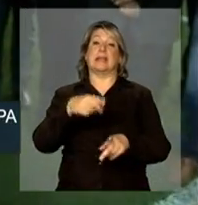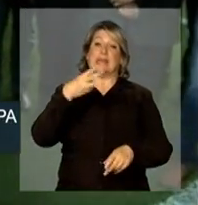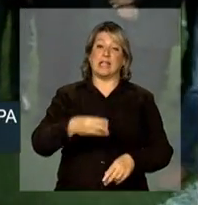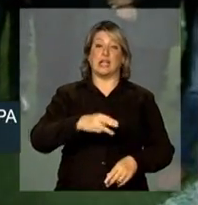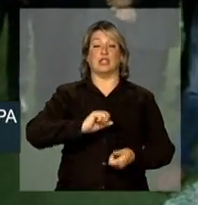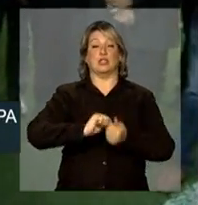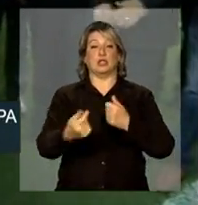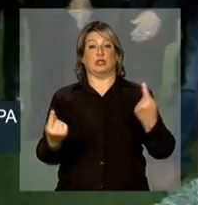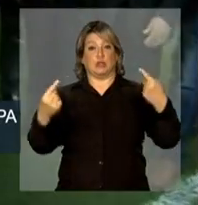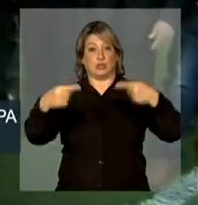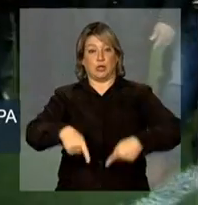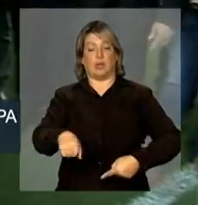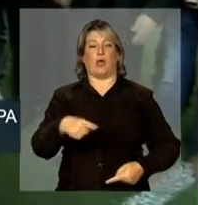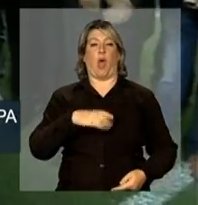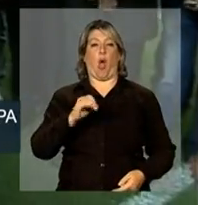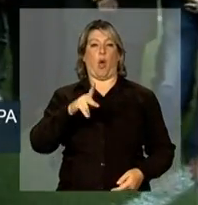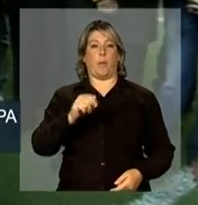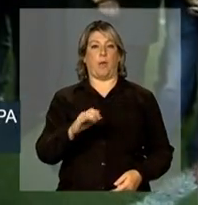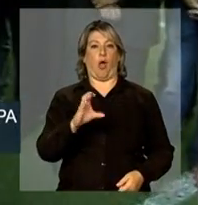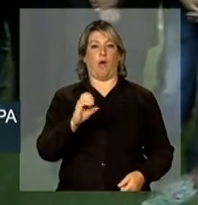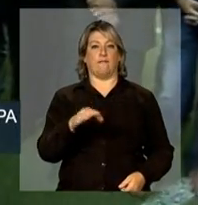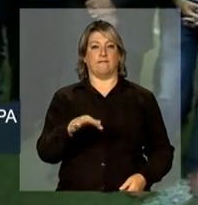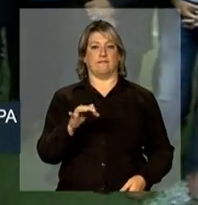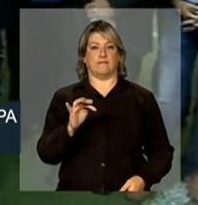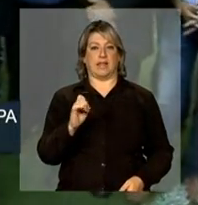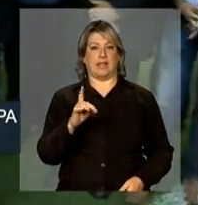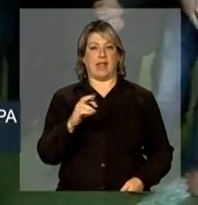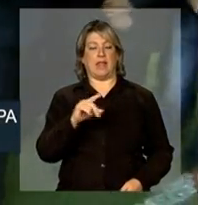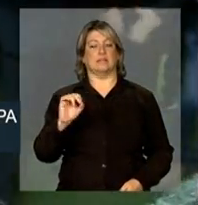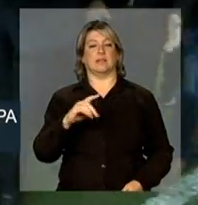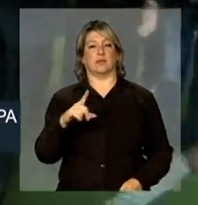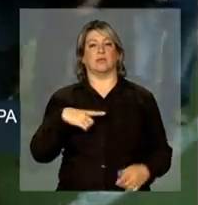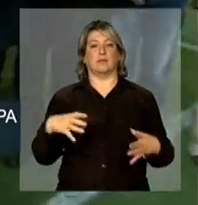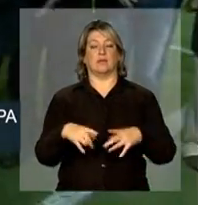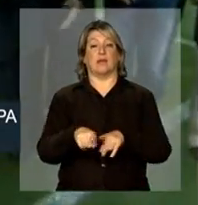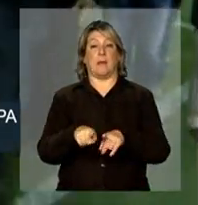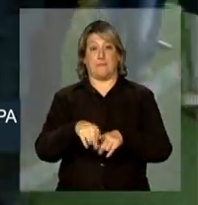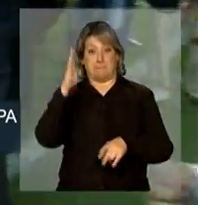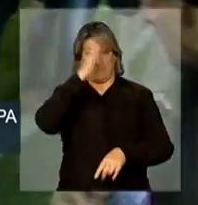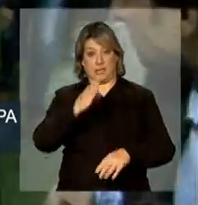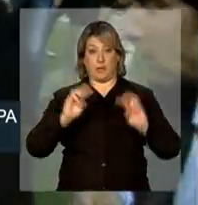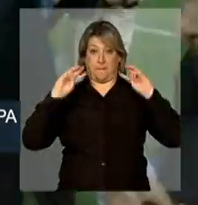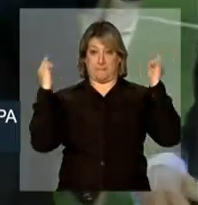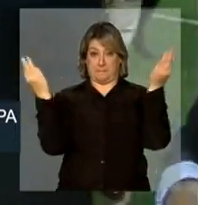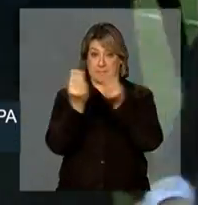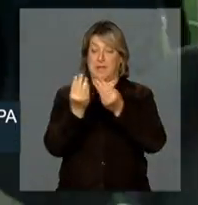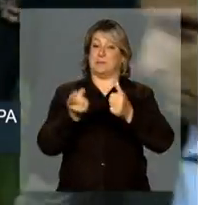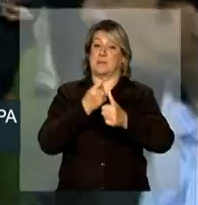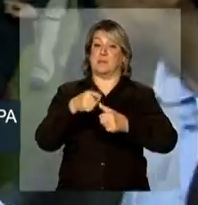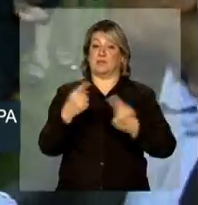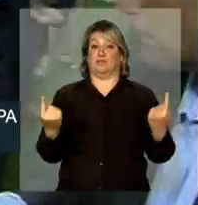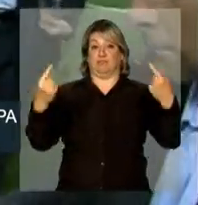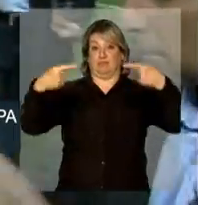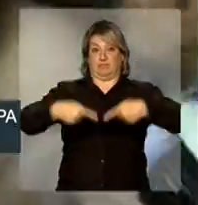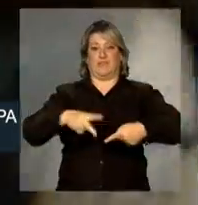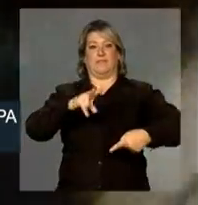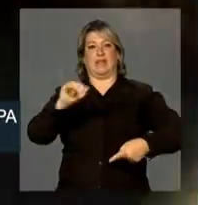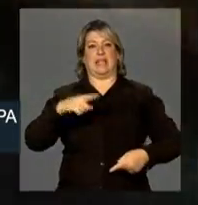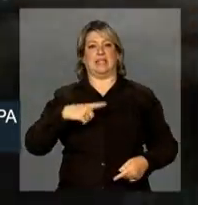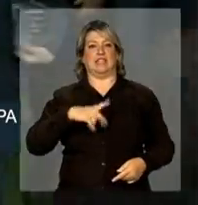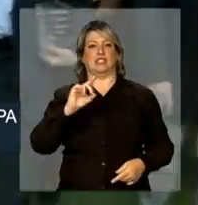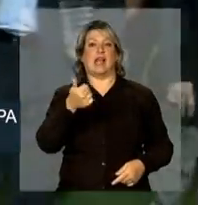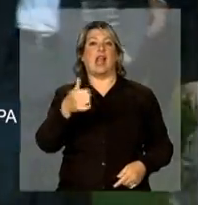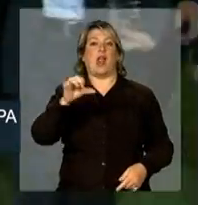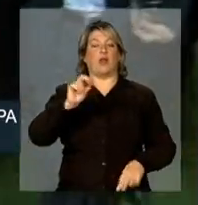jogos na Copa das Confederações. Brasil e México vai ser o primeiro jogo na Copa das Confederações em 19